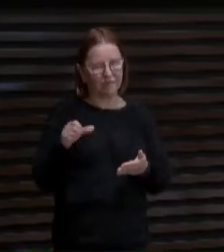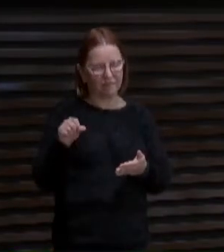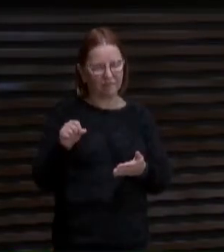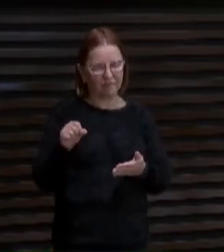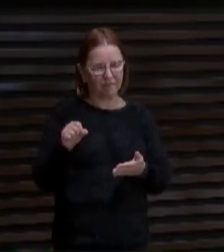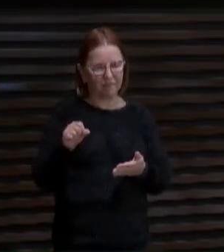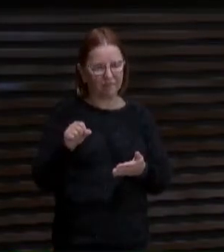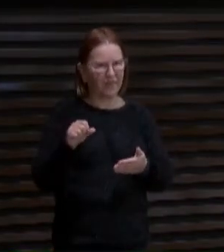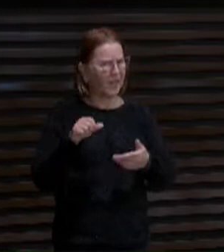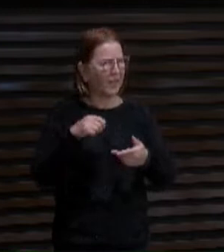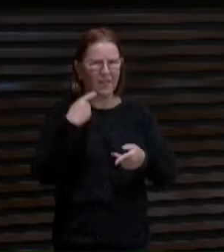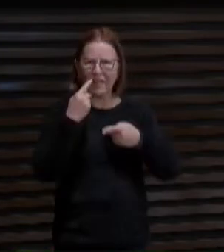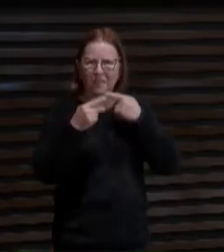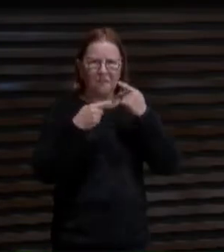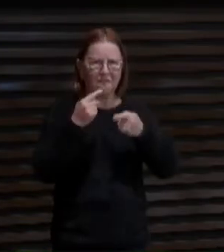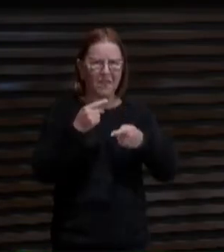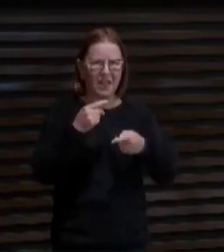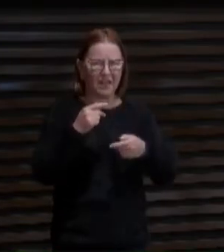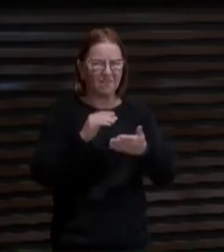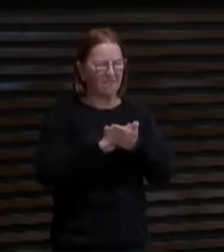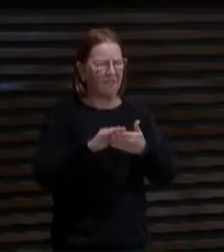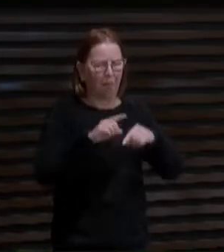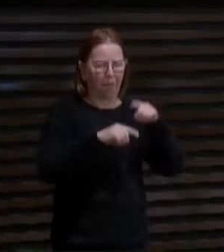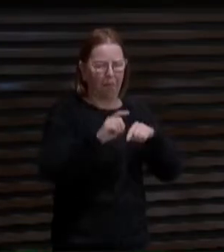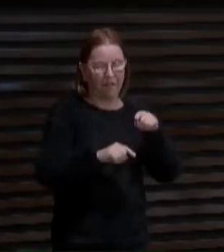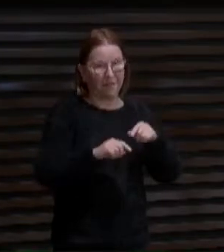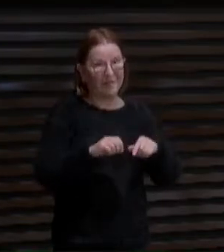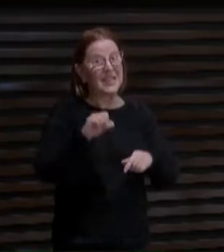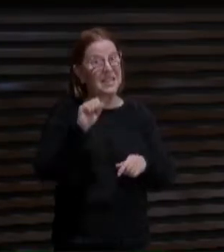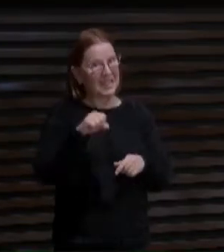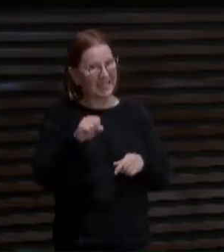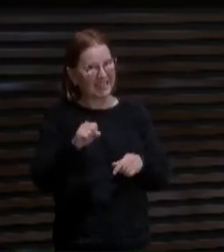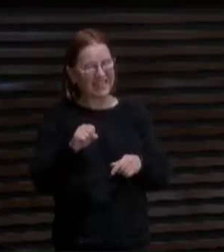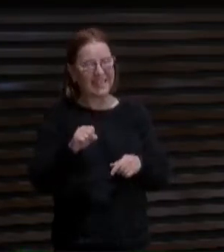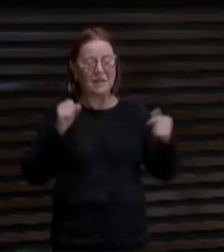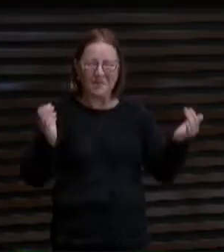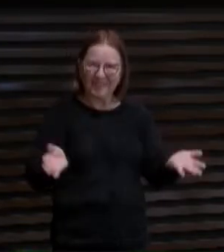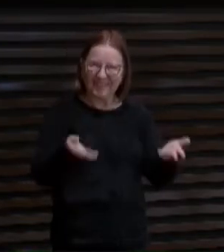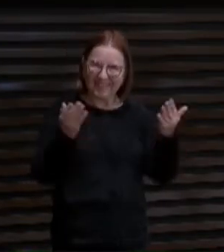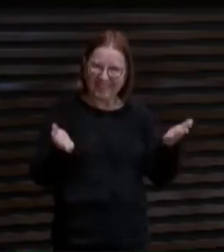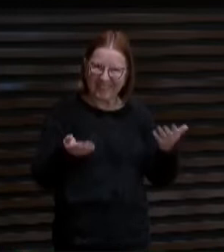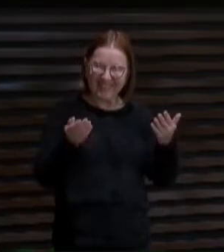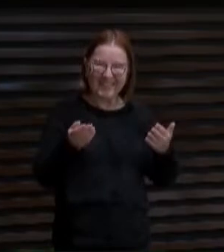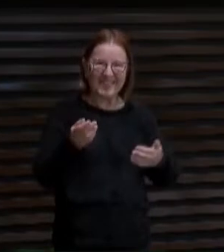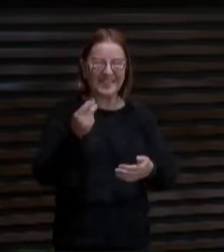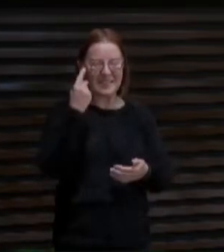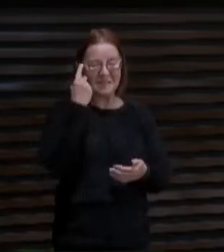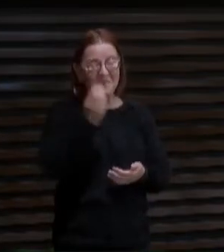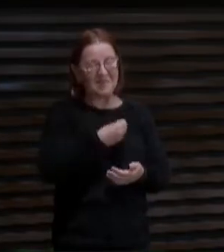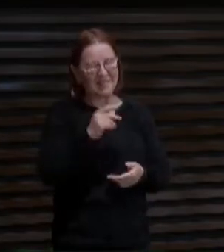palavra torto e se unicamente a que for boa para edificação conforme a necessidade